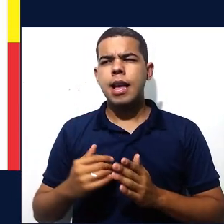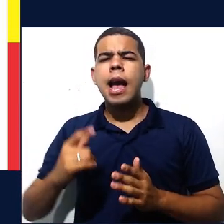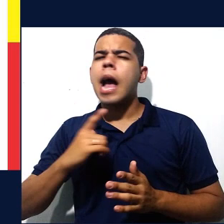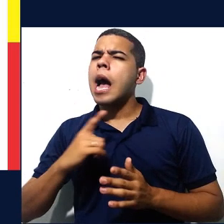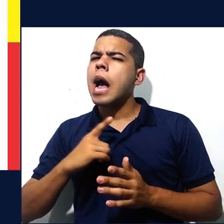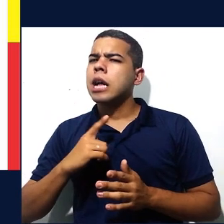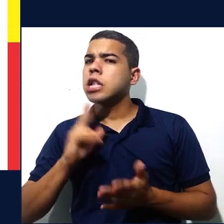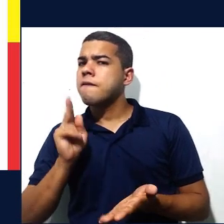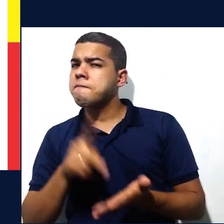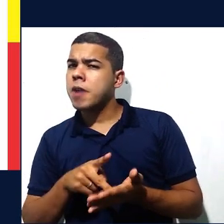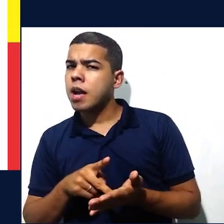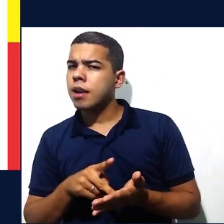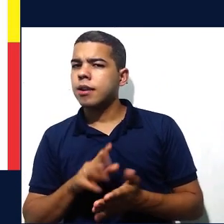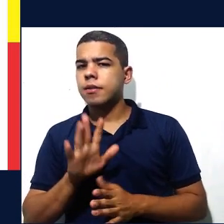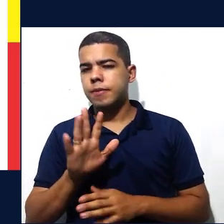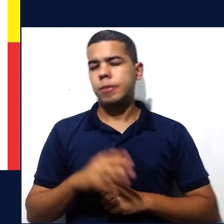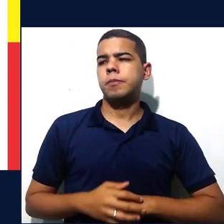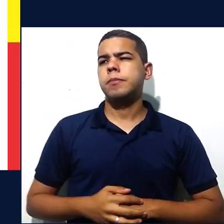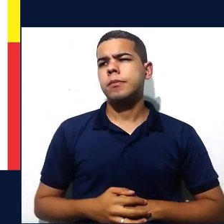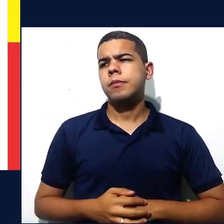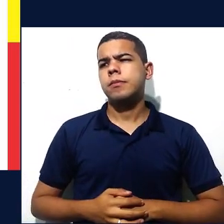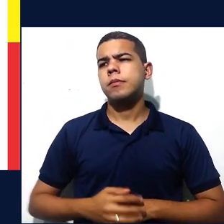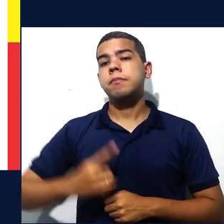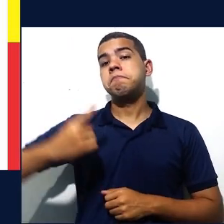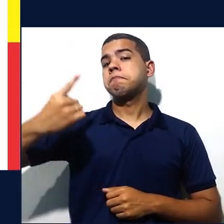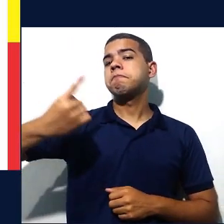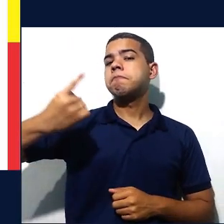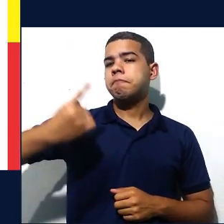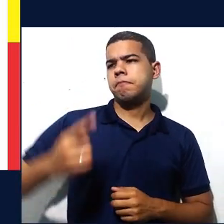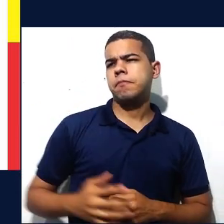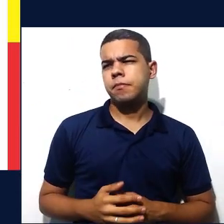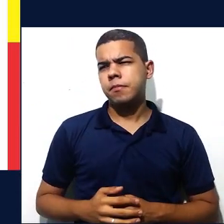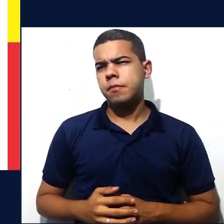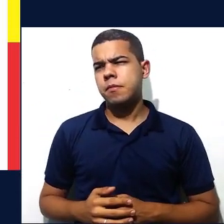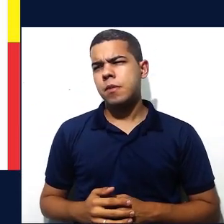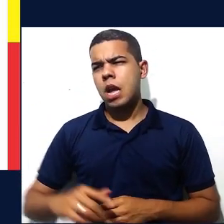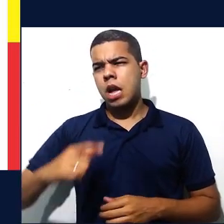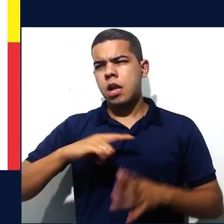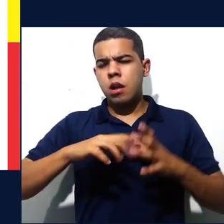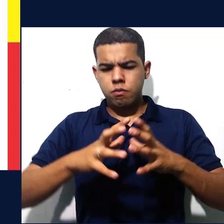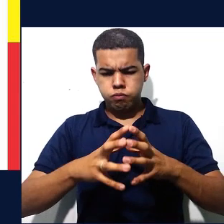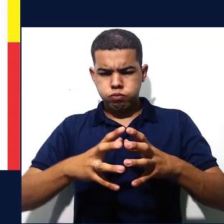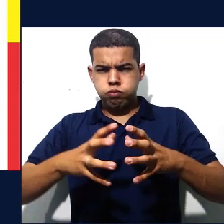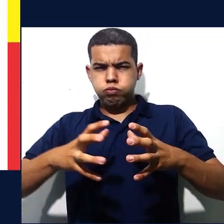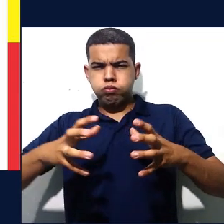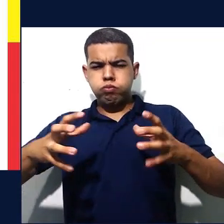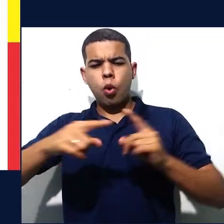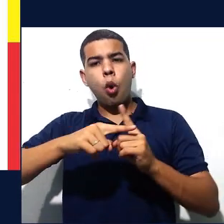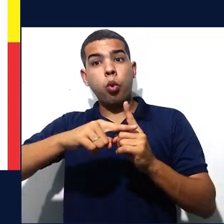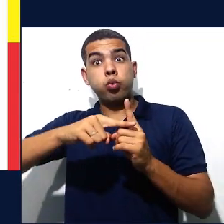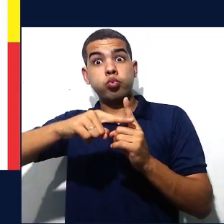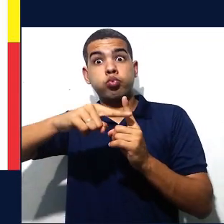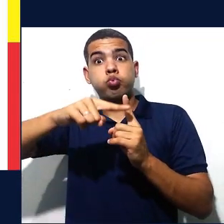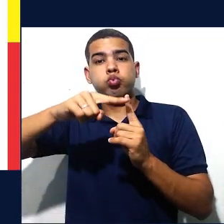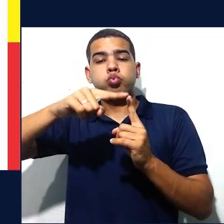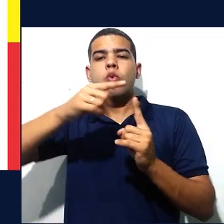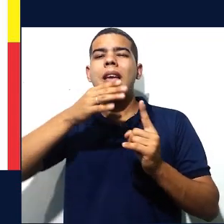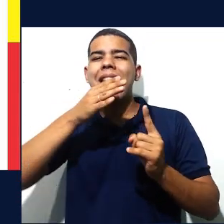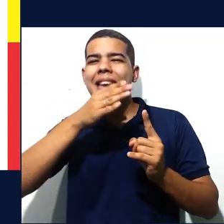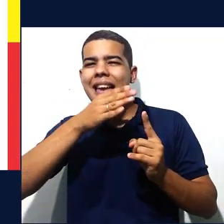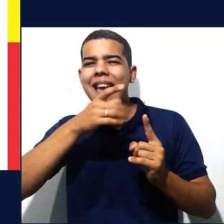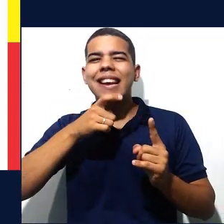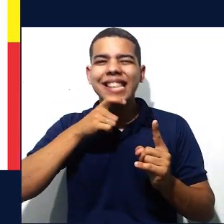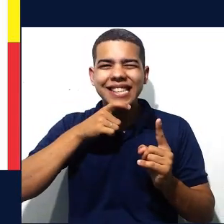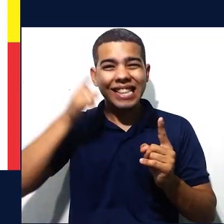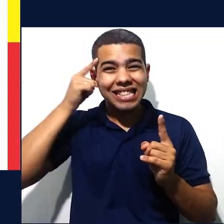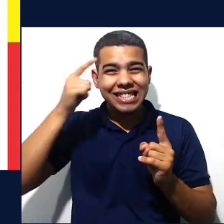seguintes afirmações. Afirmação número 1. Aumento da temperatura média do nosso planeta e da